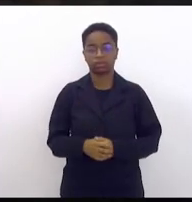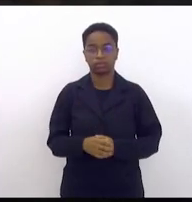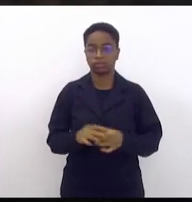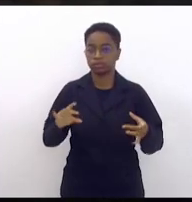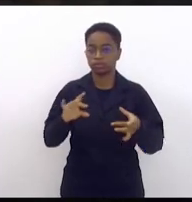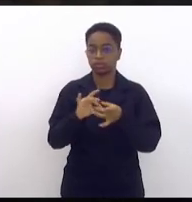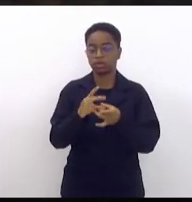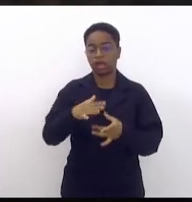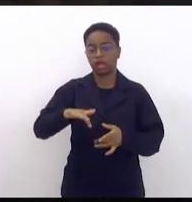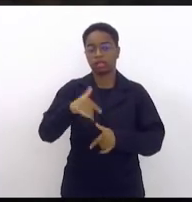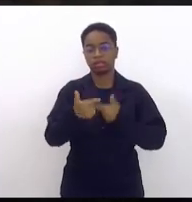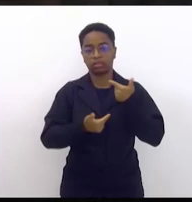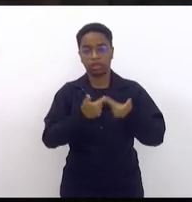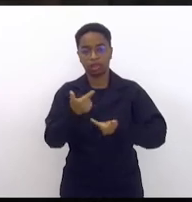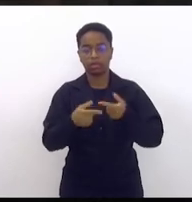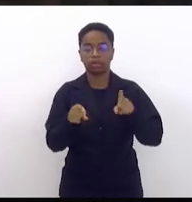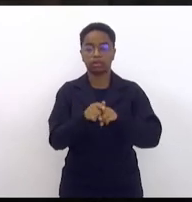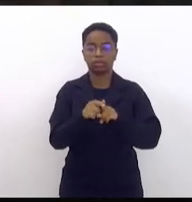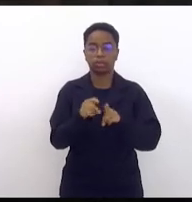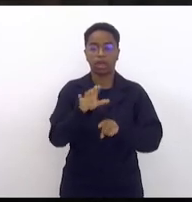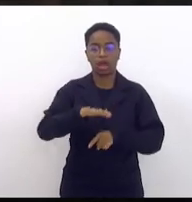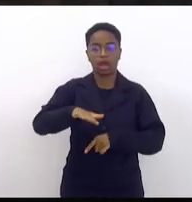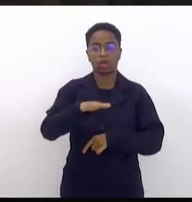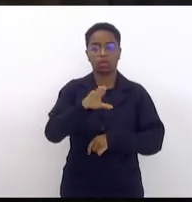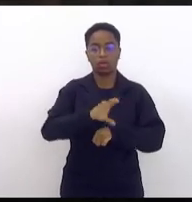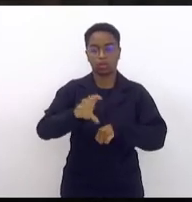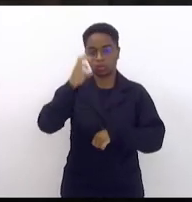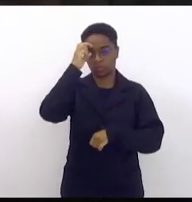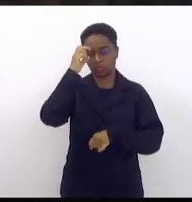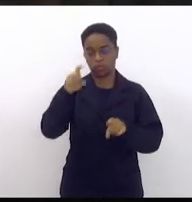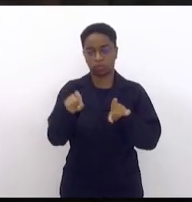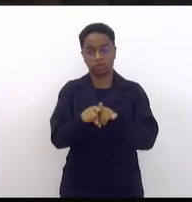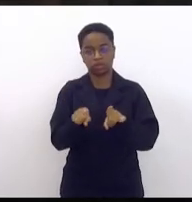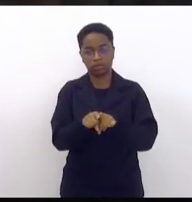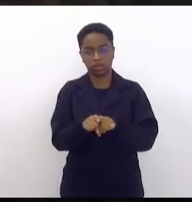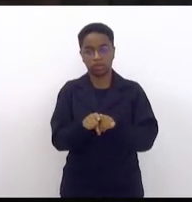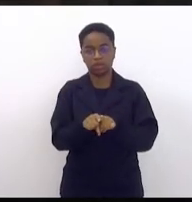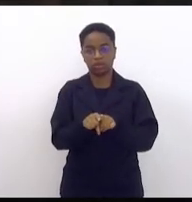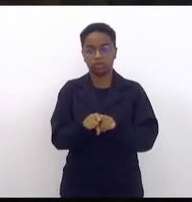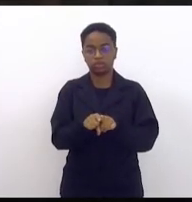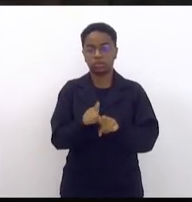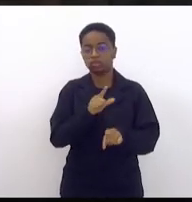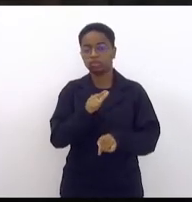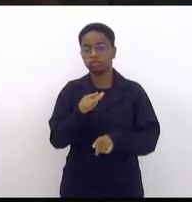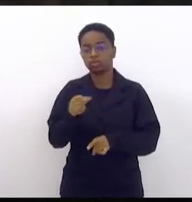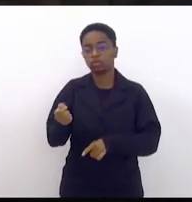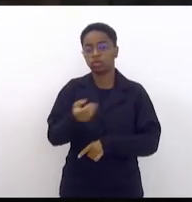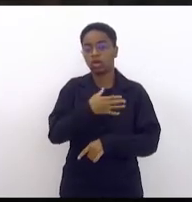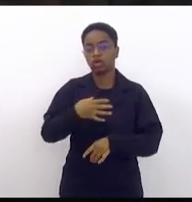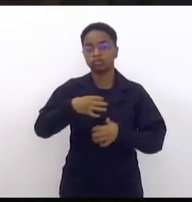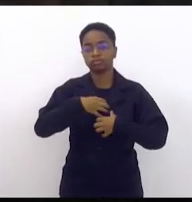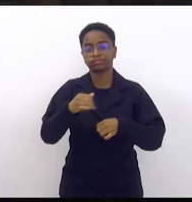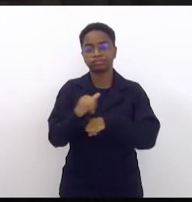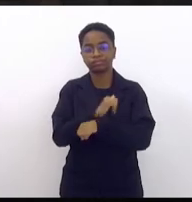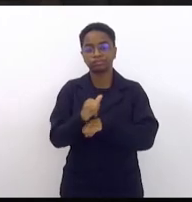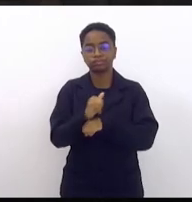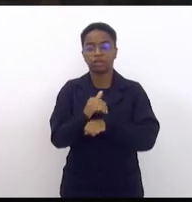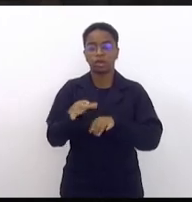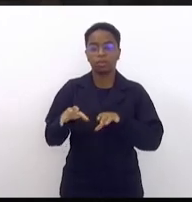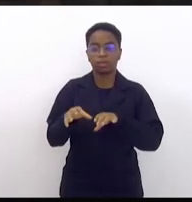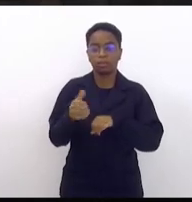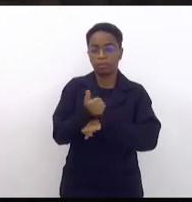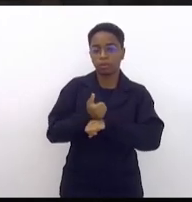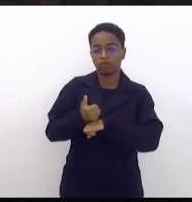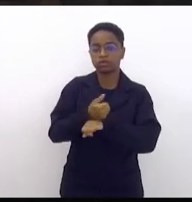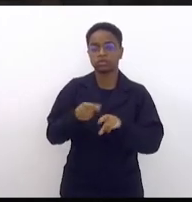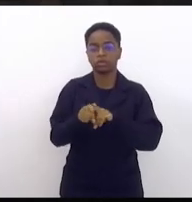mercado de trabalho com a rede de cultura e com a os as novas formas de profissionalização e de inserção